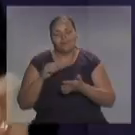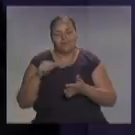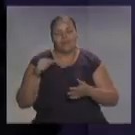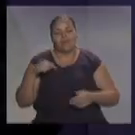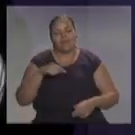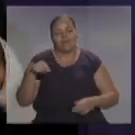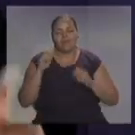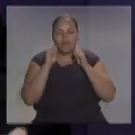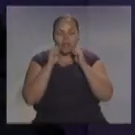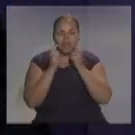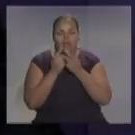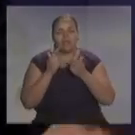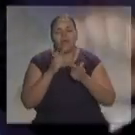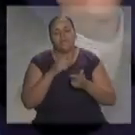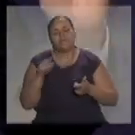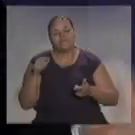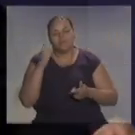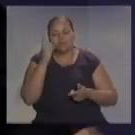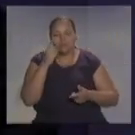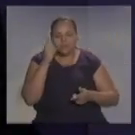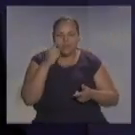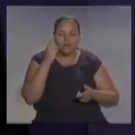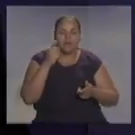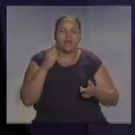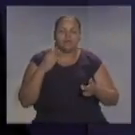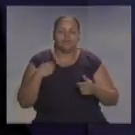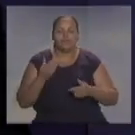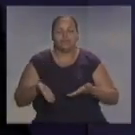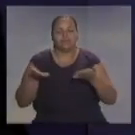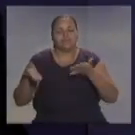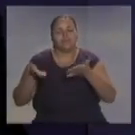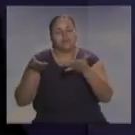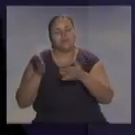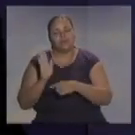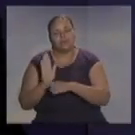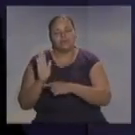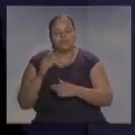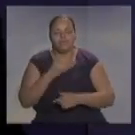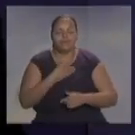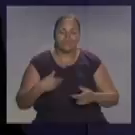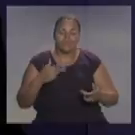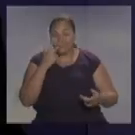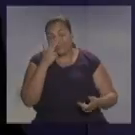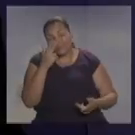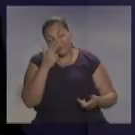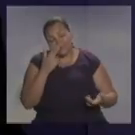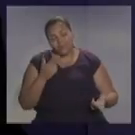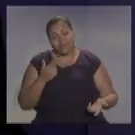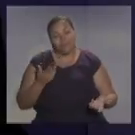ele sustentação, a esse governo, nesse momento de crise, mas o governador parece que